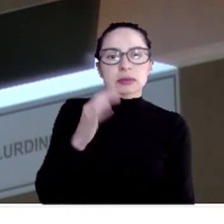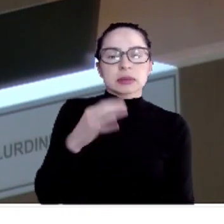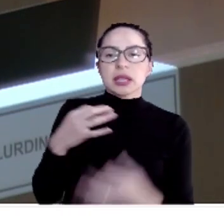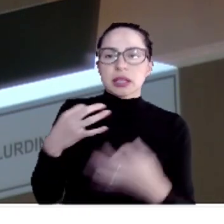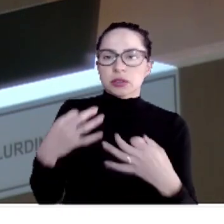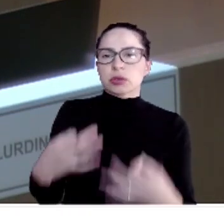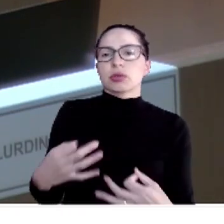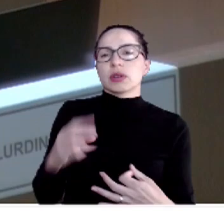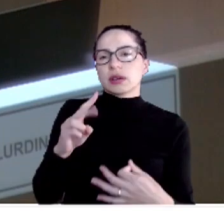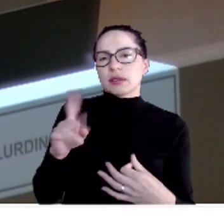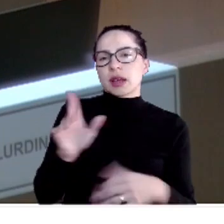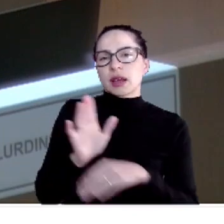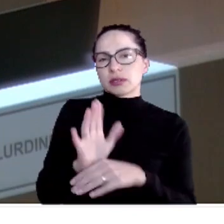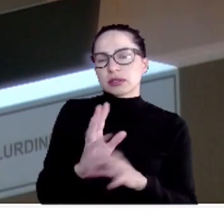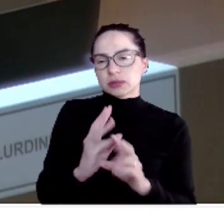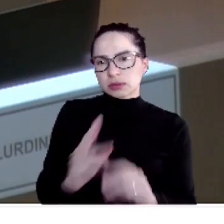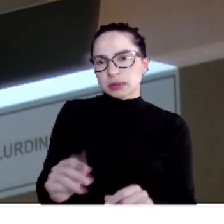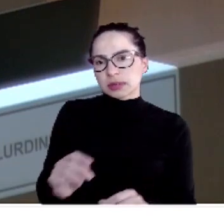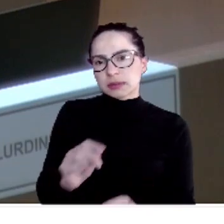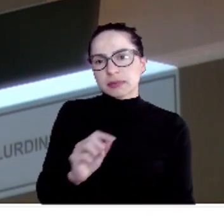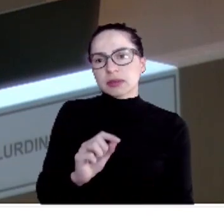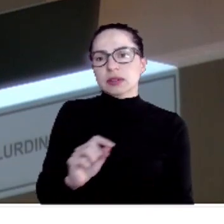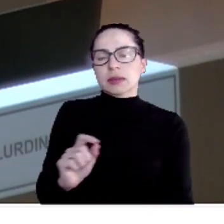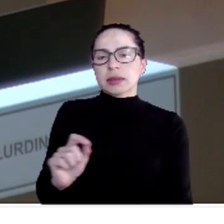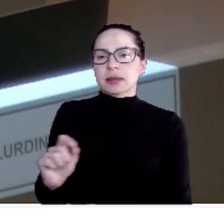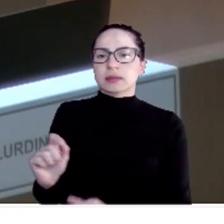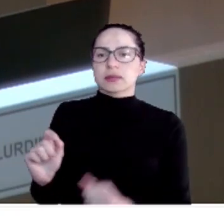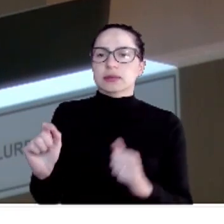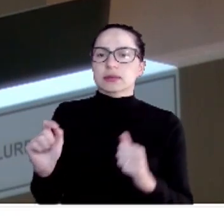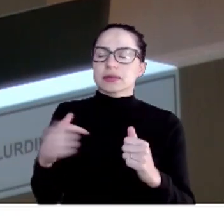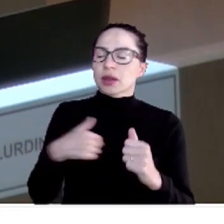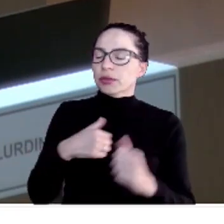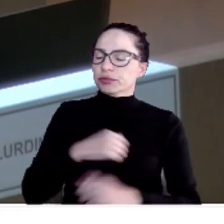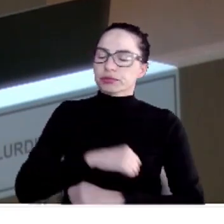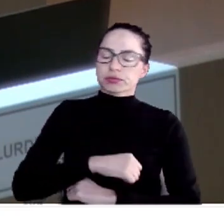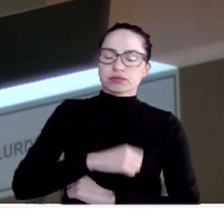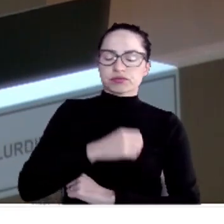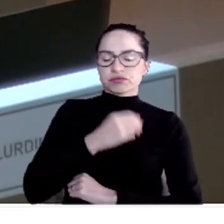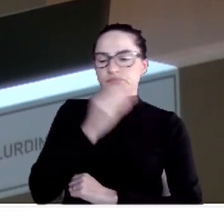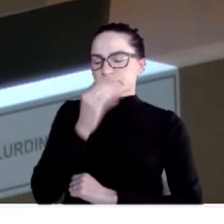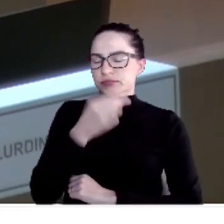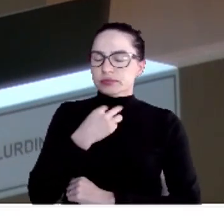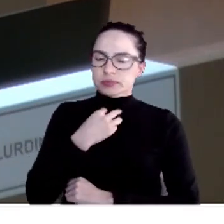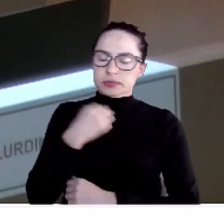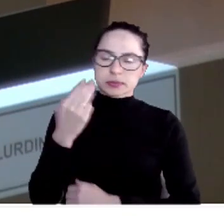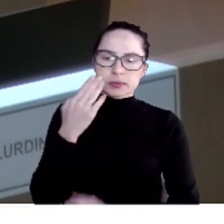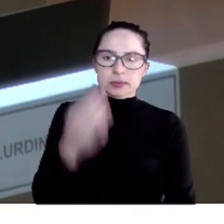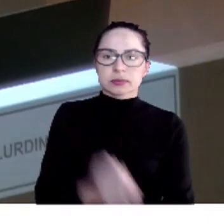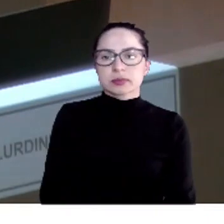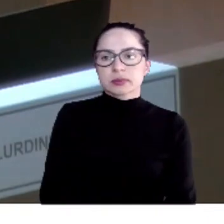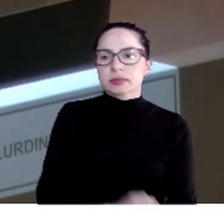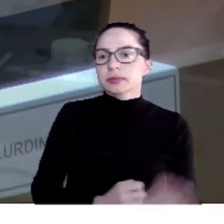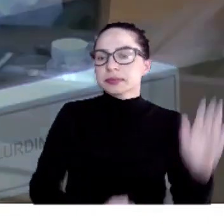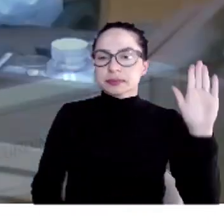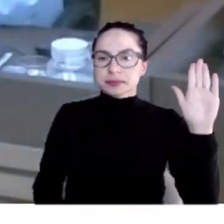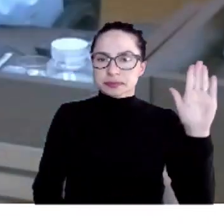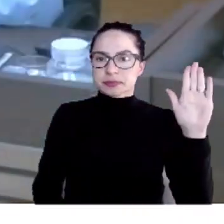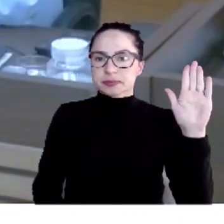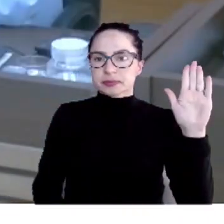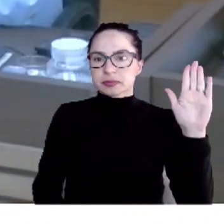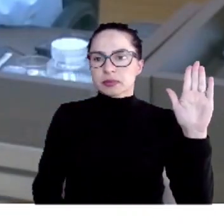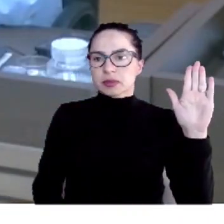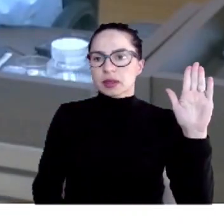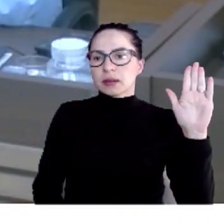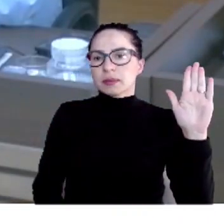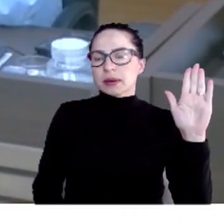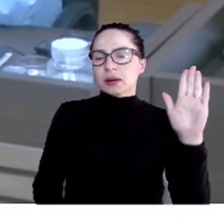né? Mas nós não podemos ficar de braços cruzados. Obrigada. Peço a palavra, senhor presidente. Com a